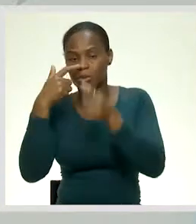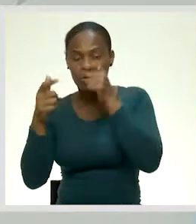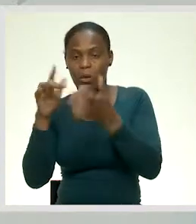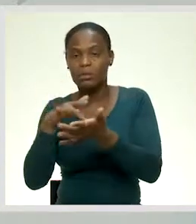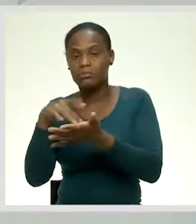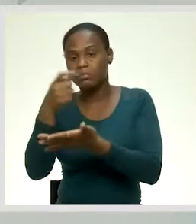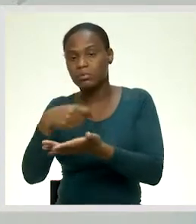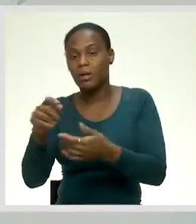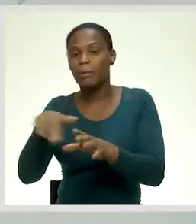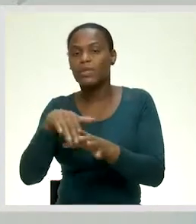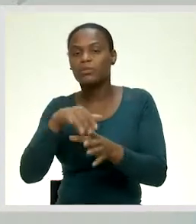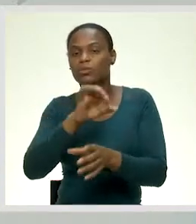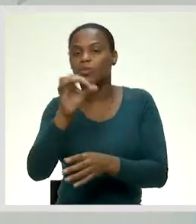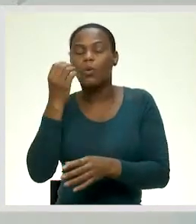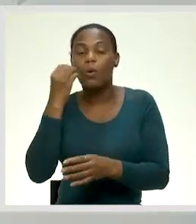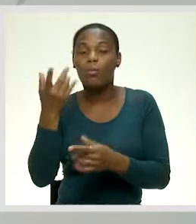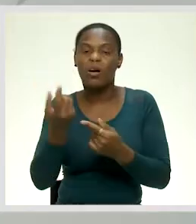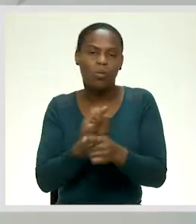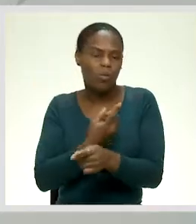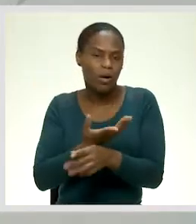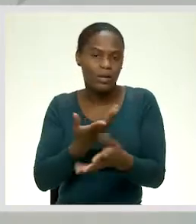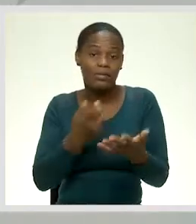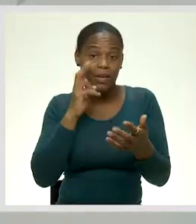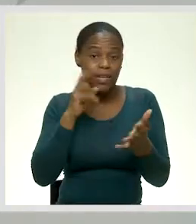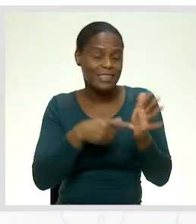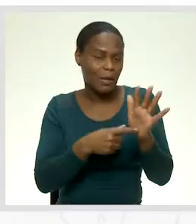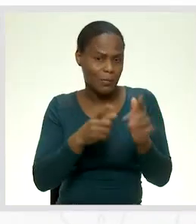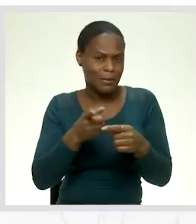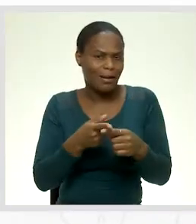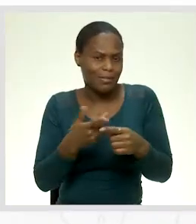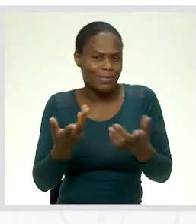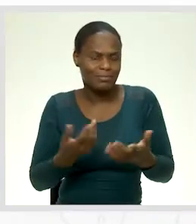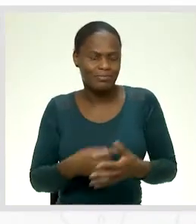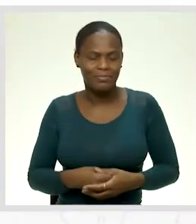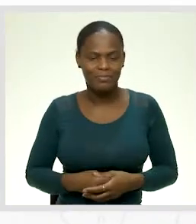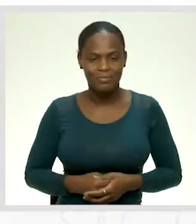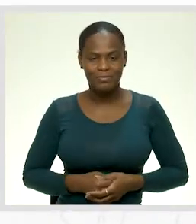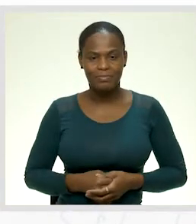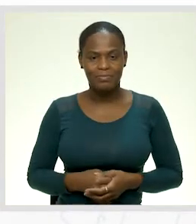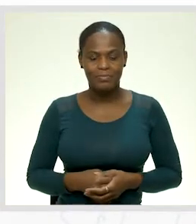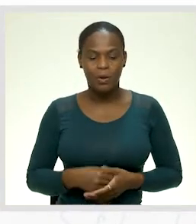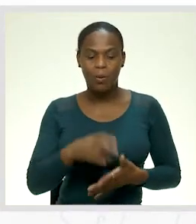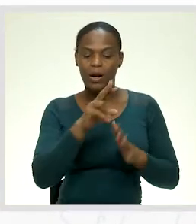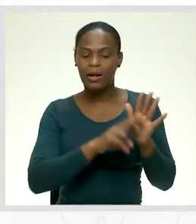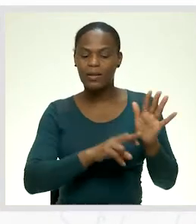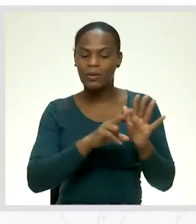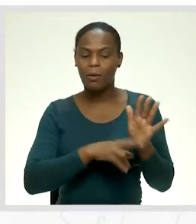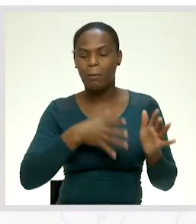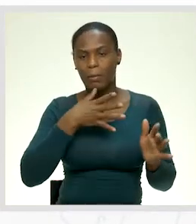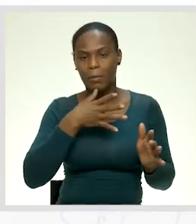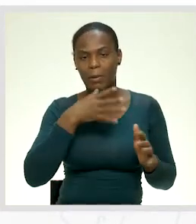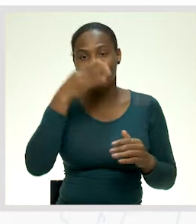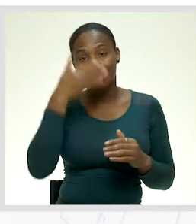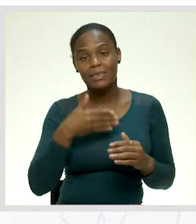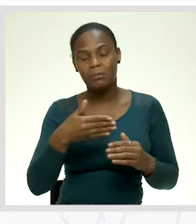foi, essas coisas todas. Vamos ver um exemplo interessante. O seguinte relatório da palestra sobre a Semana da